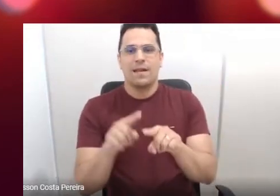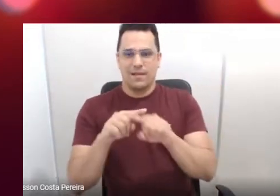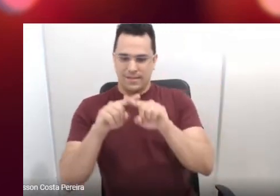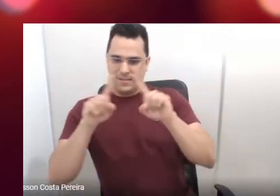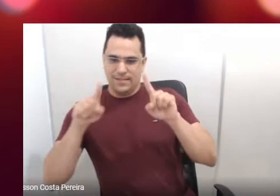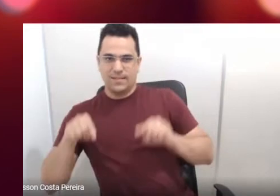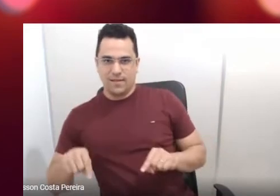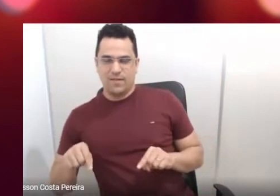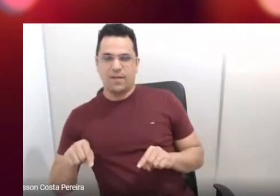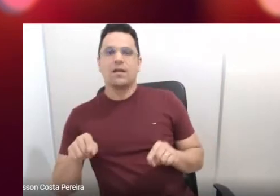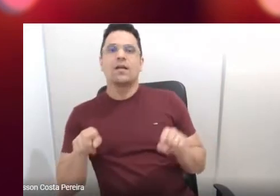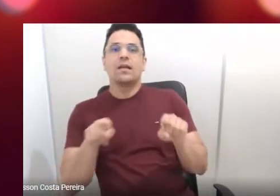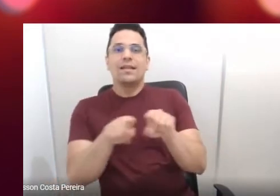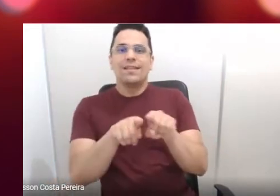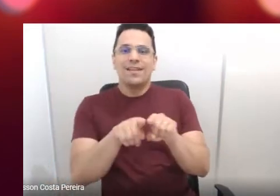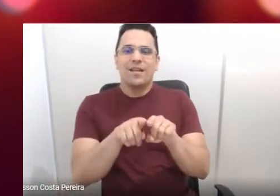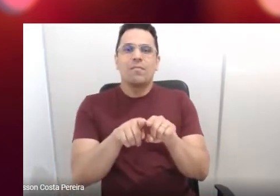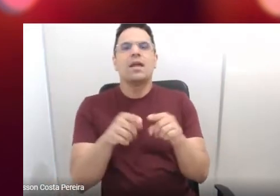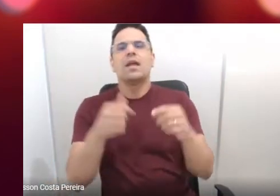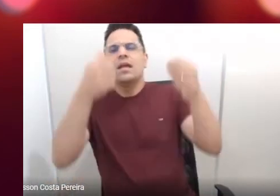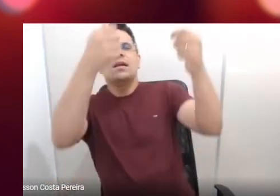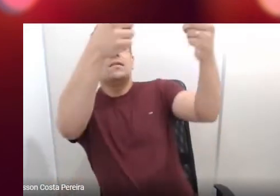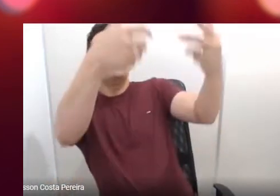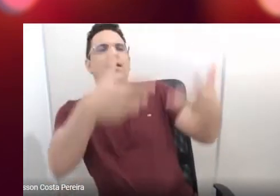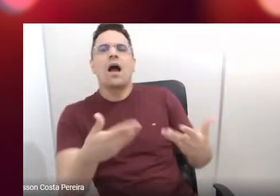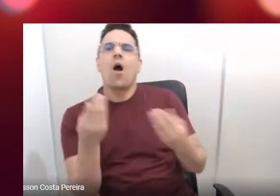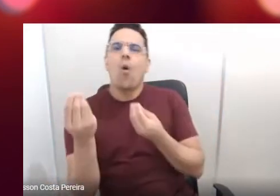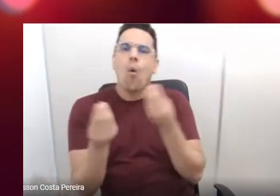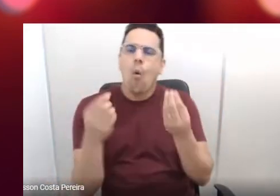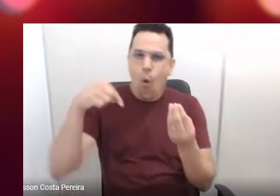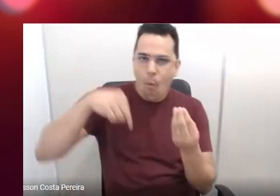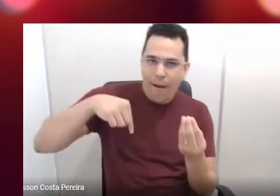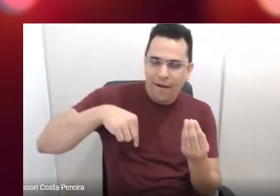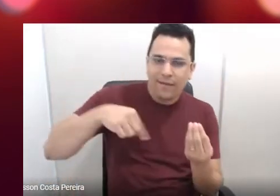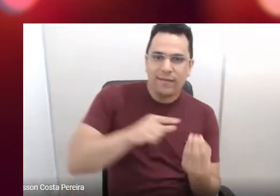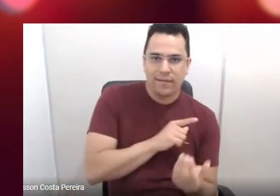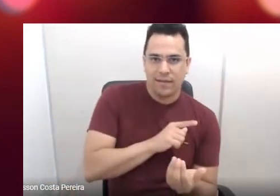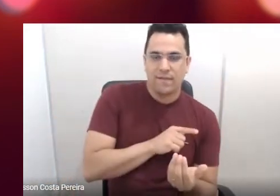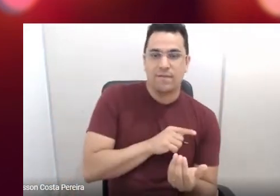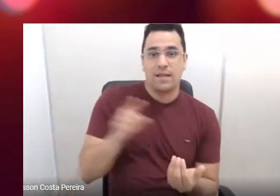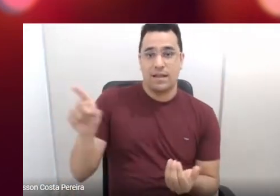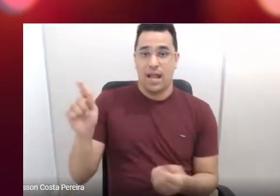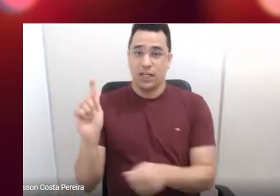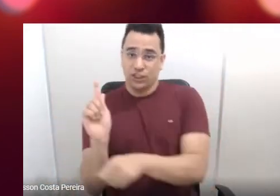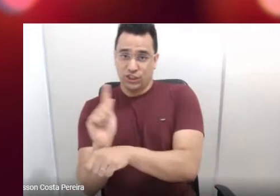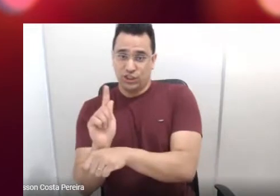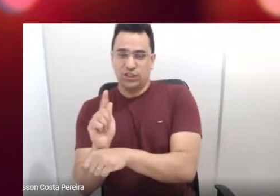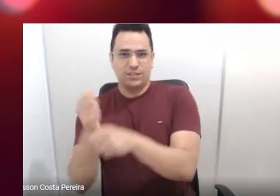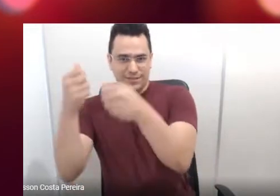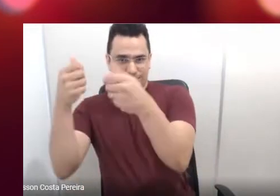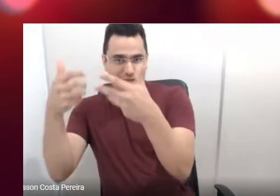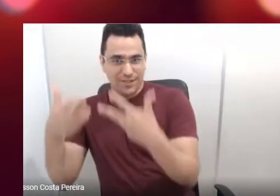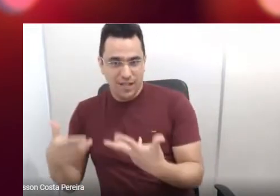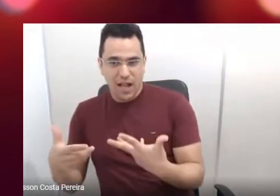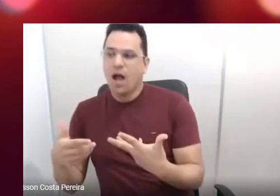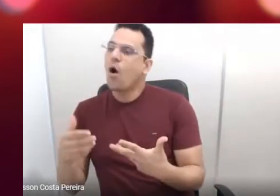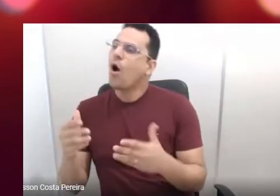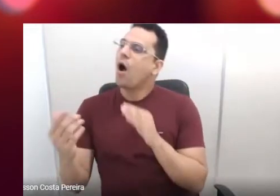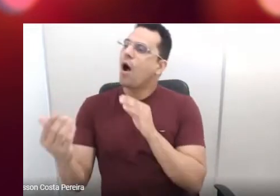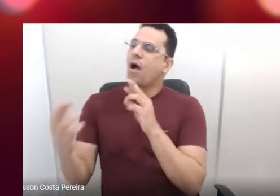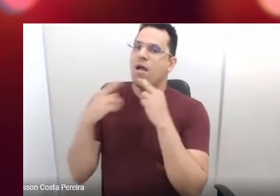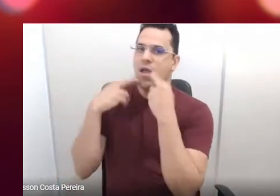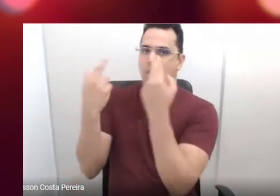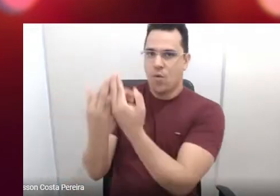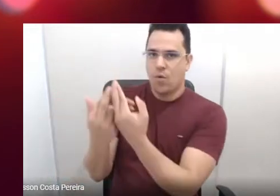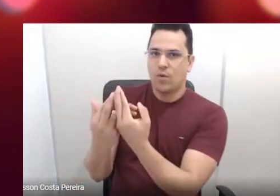os servidores para as orientações do novo funcionamento, e as gerências foram orientadas a trabalharem com os seus pares